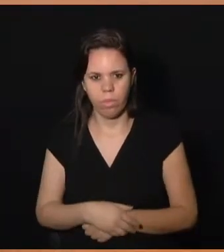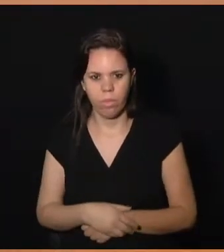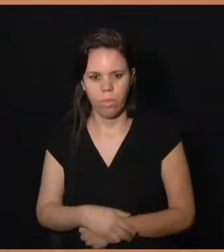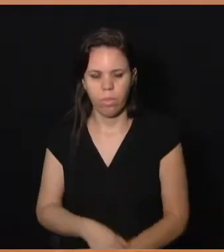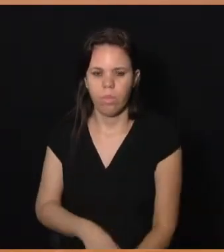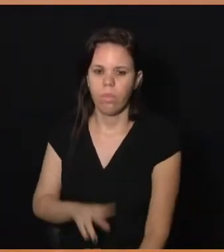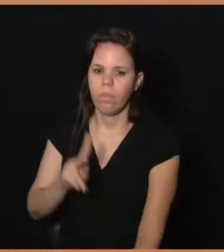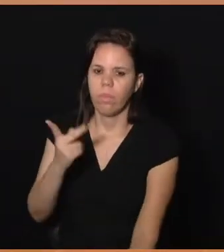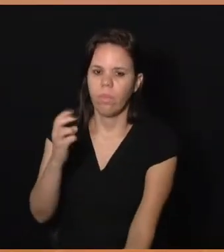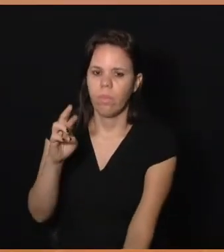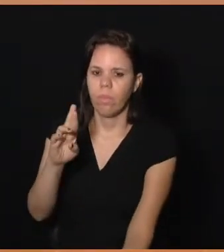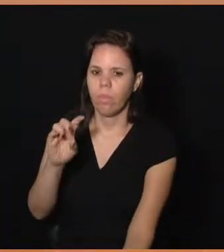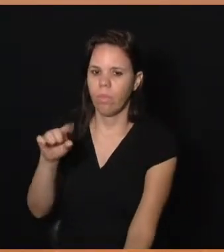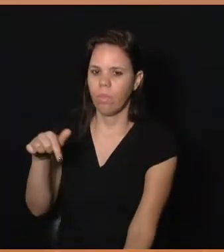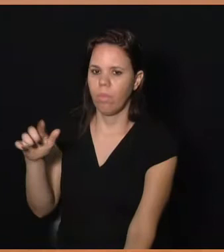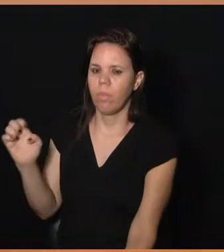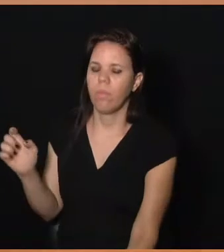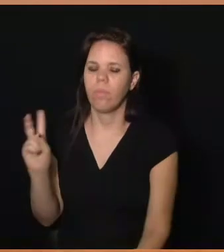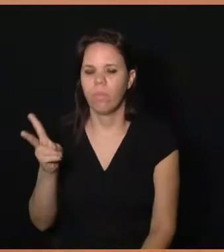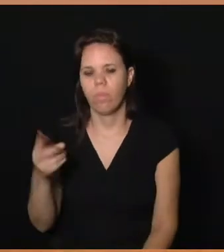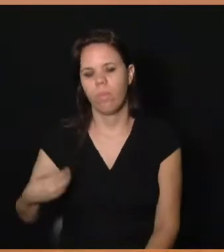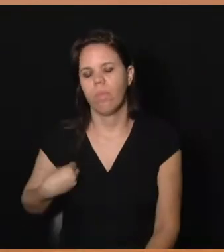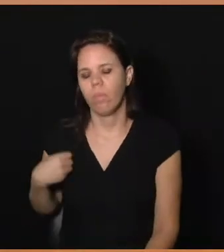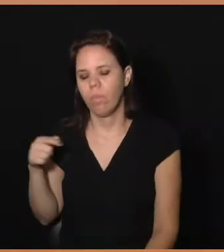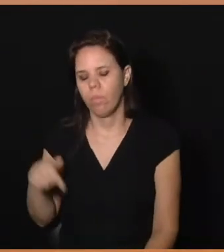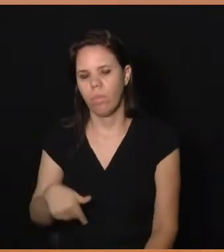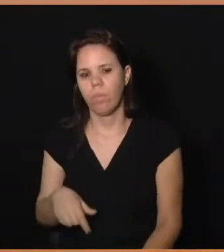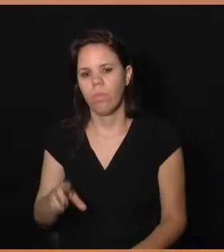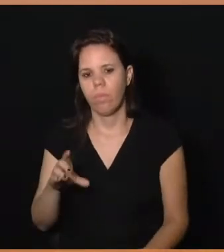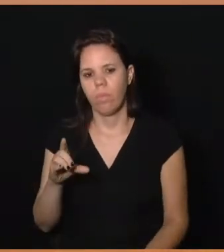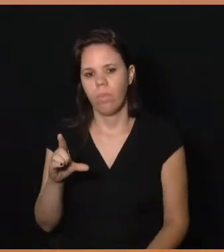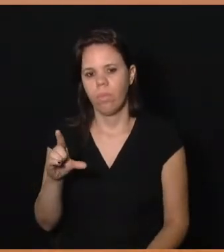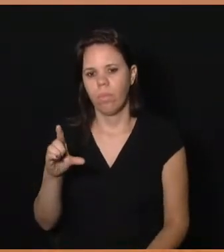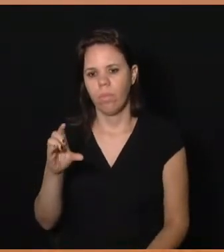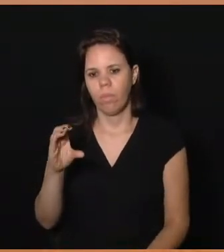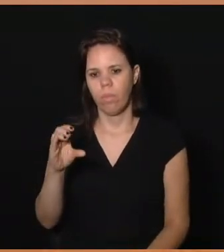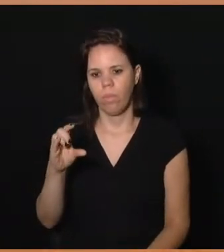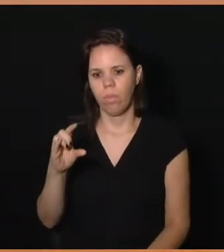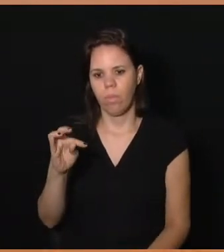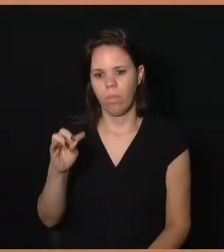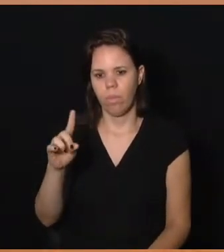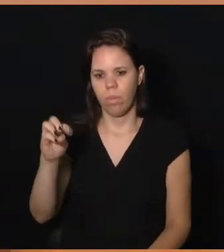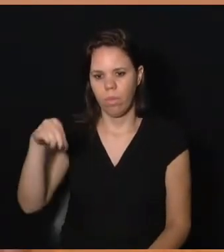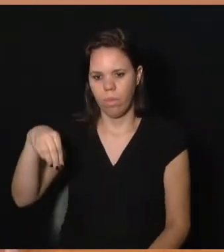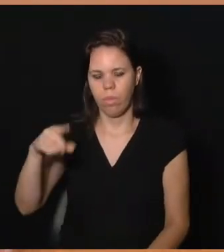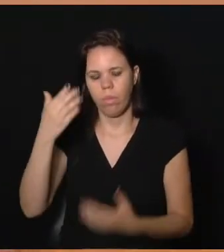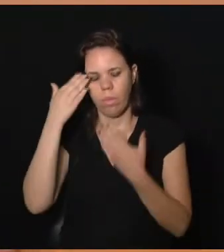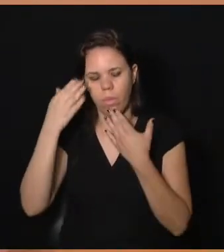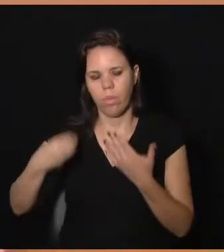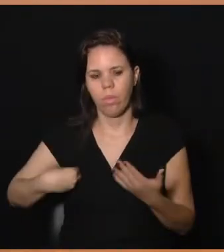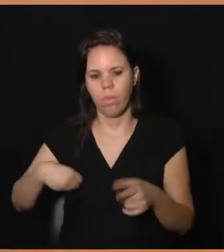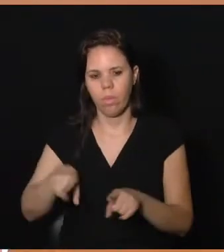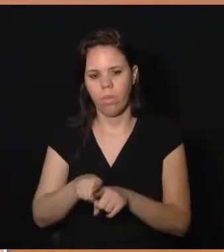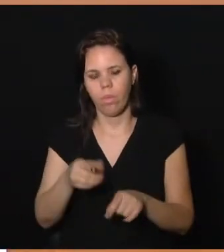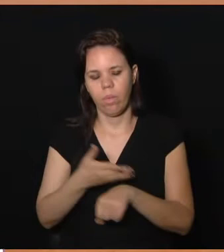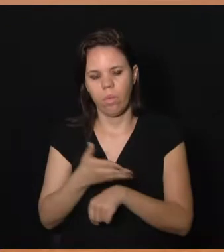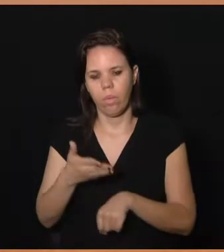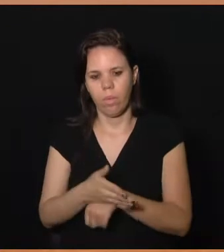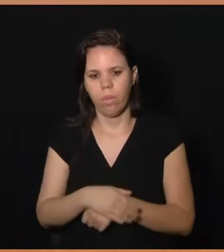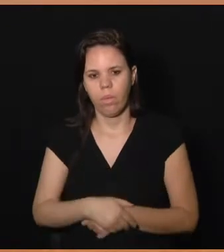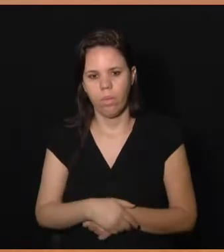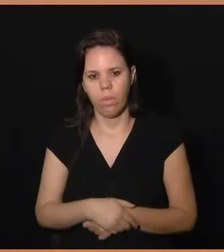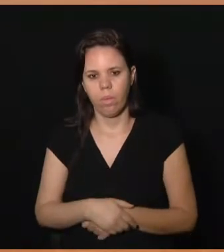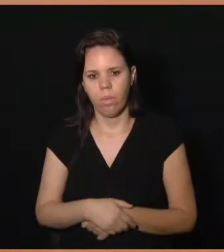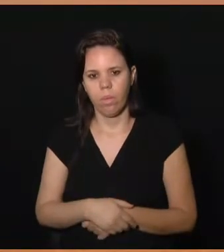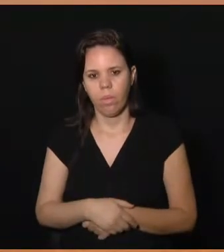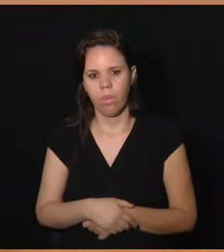o Henrique, sempre aqui presente, e o Cleiton. Cleiton, obrigado pela presença, pela participação. Alan,